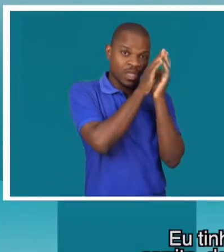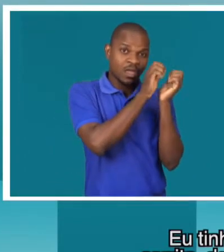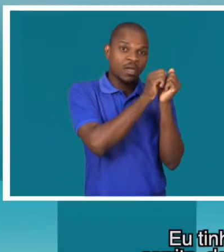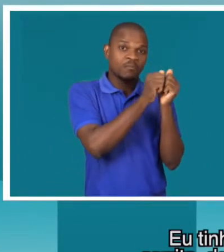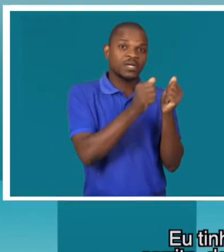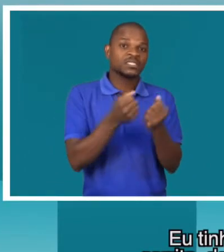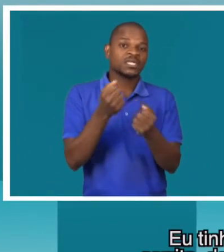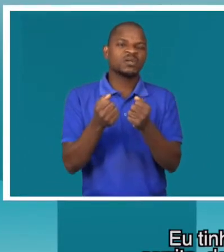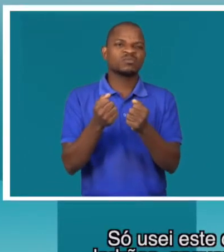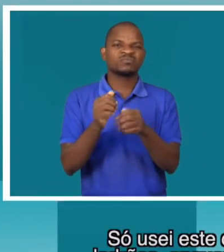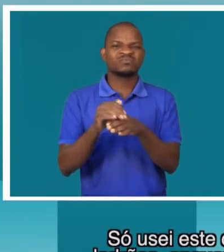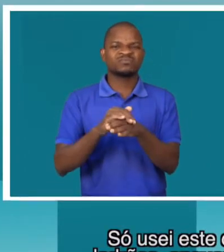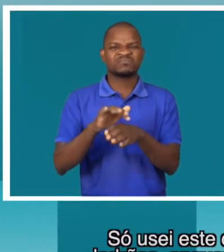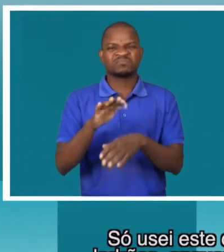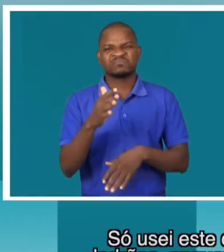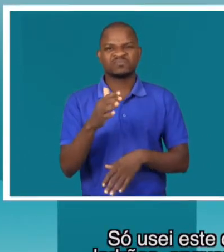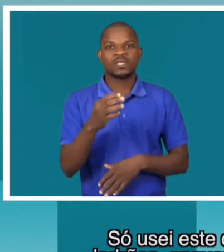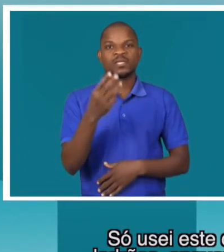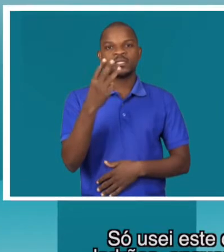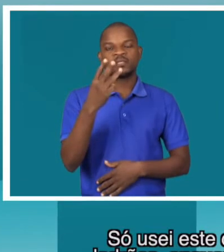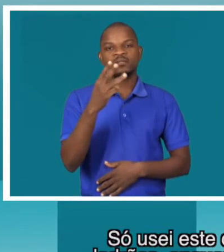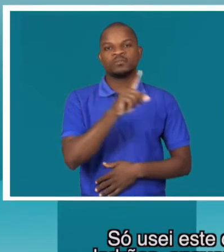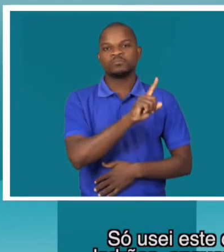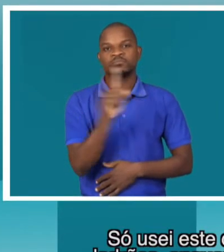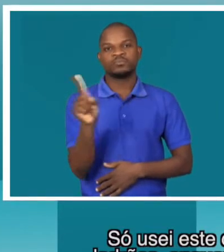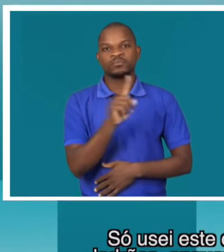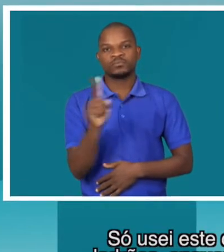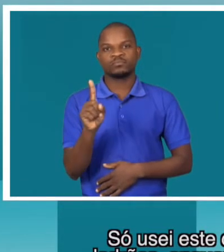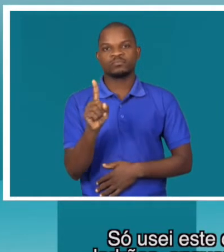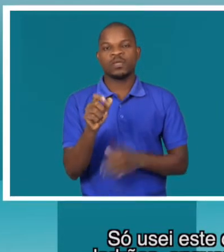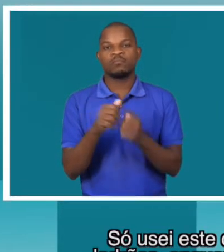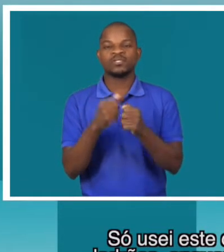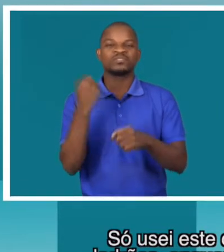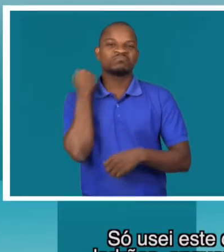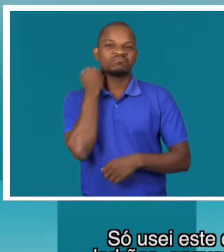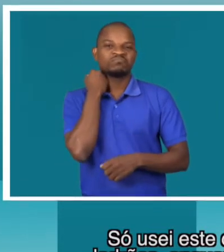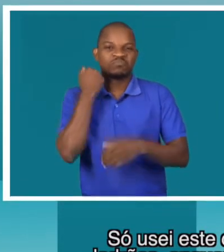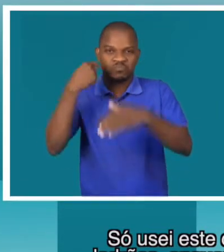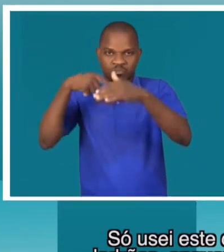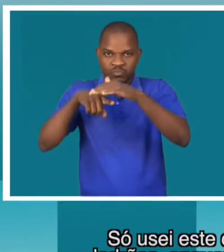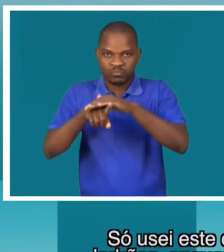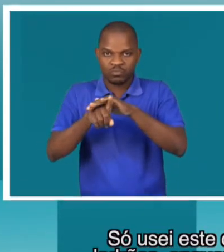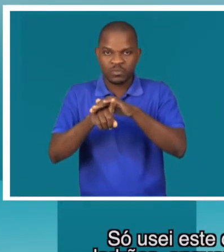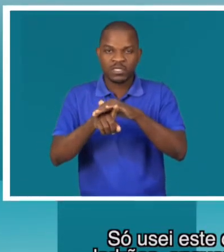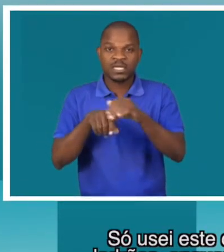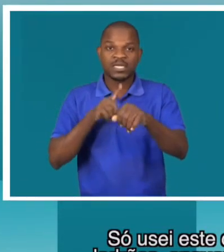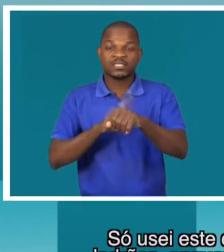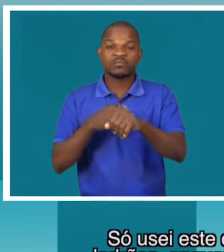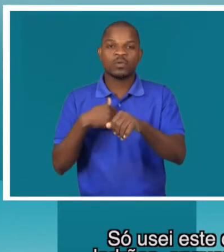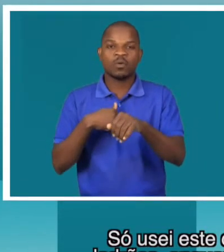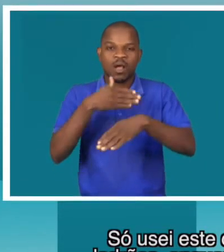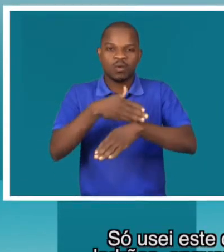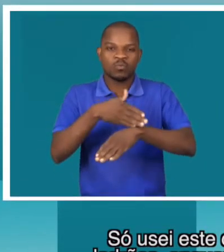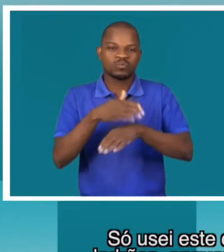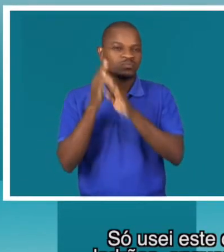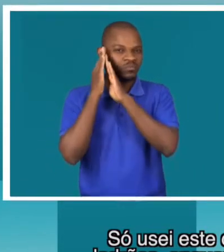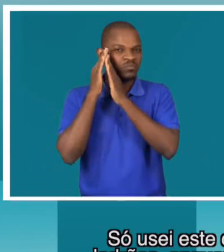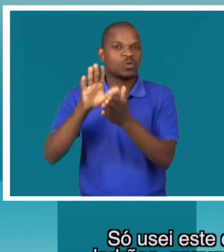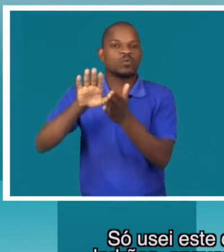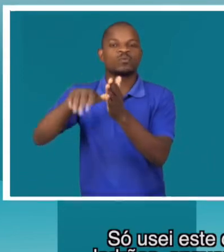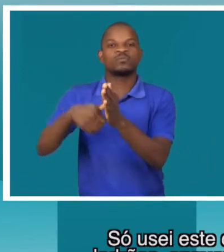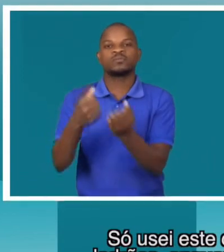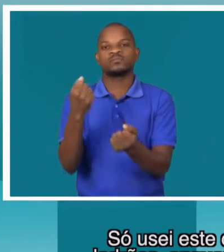dormir. Este carro só usei durante três meses. Entraram ladrões quando eu estava a dormir.